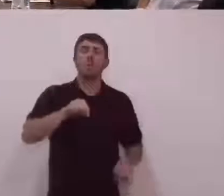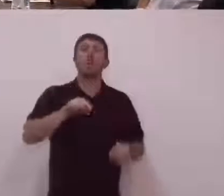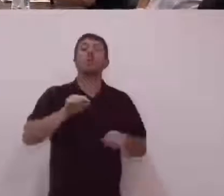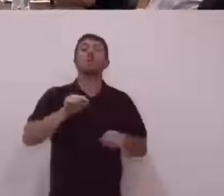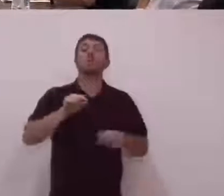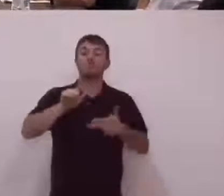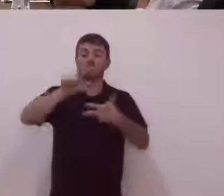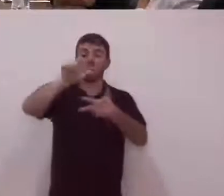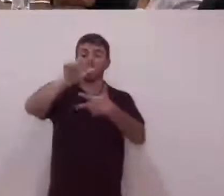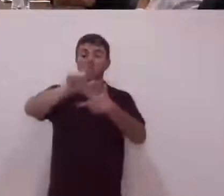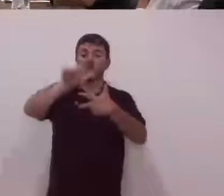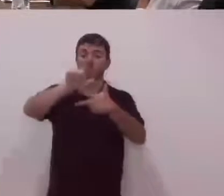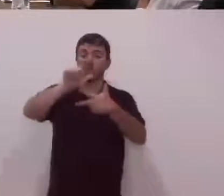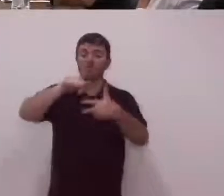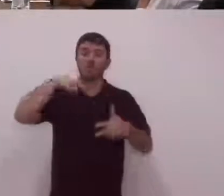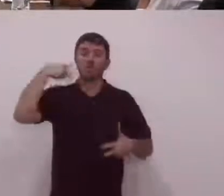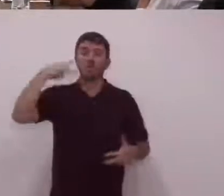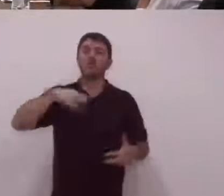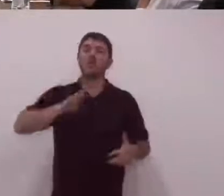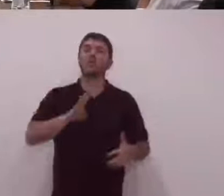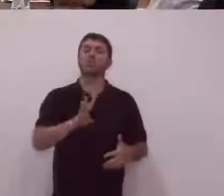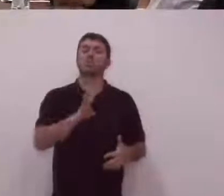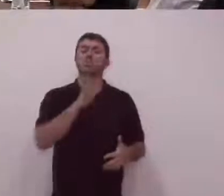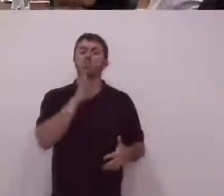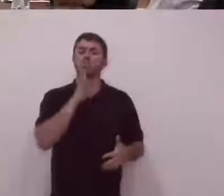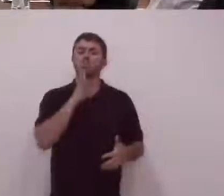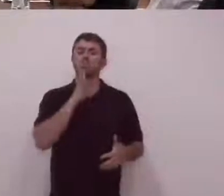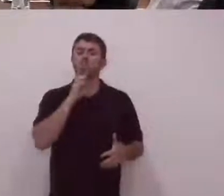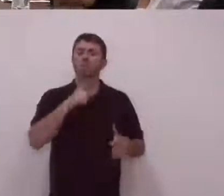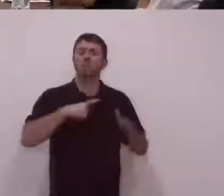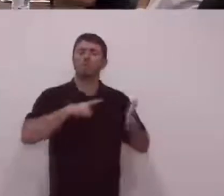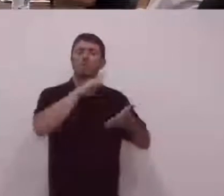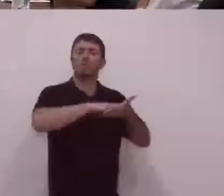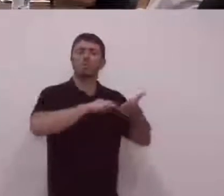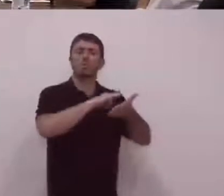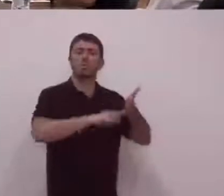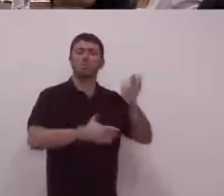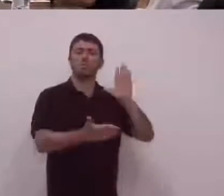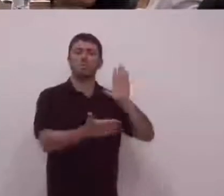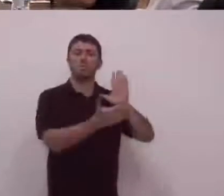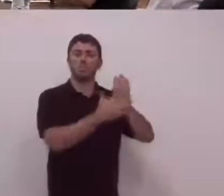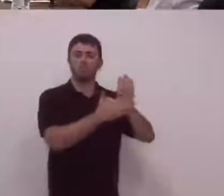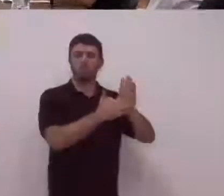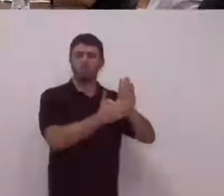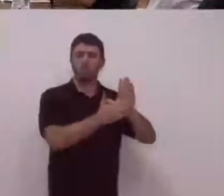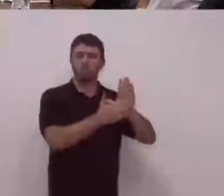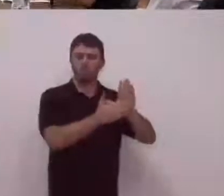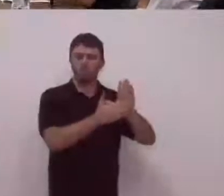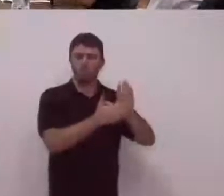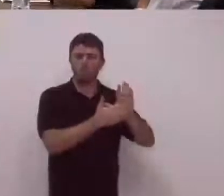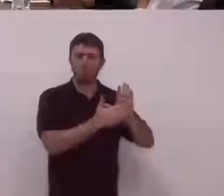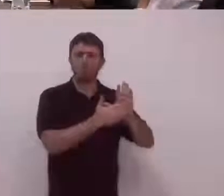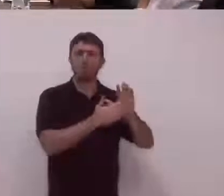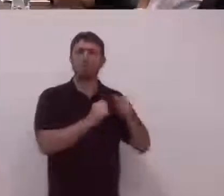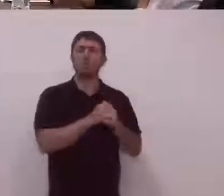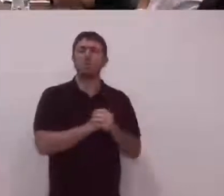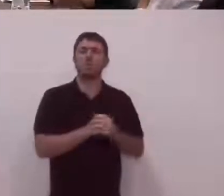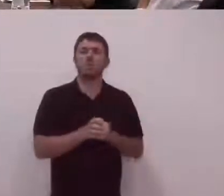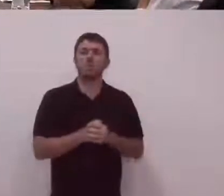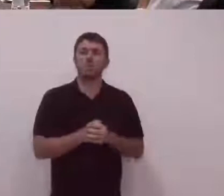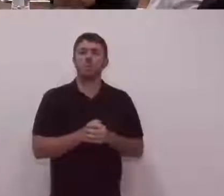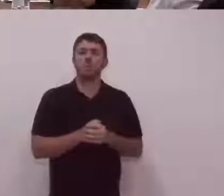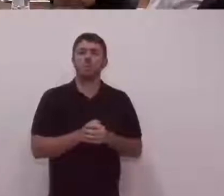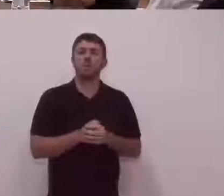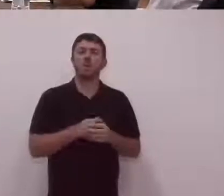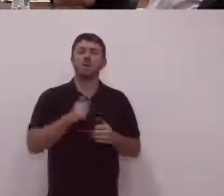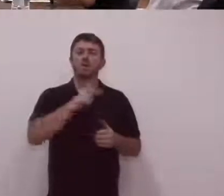requerimento de informação e outros elementos probatórios, ainda inéditos, que é fragante a